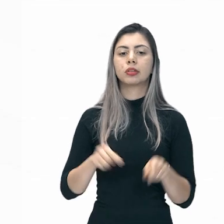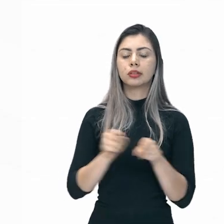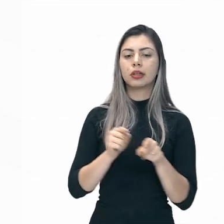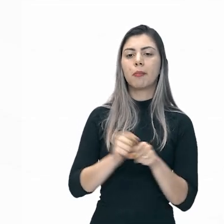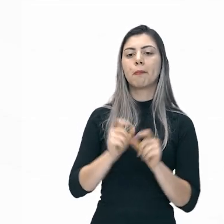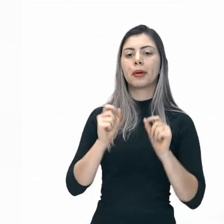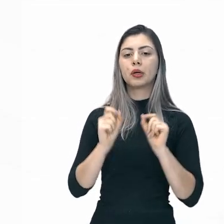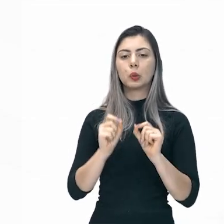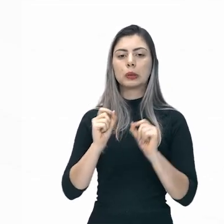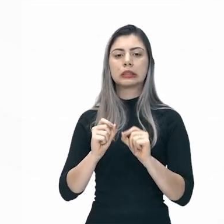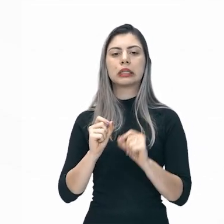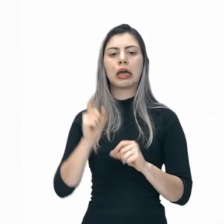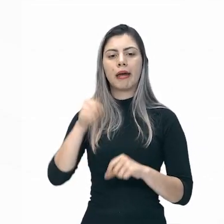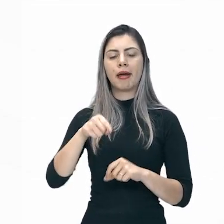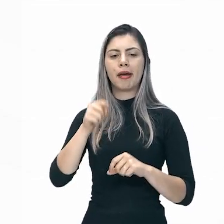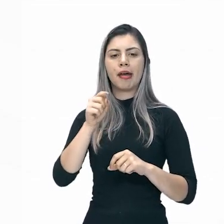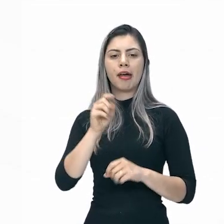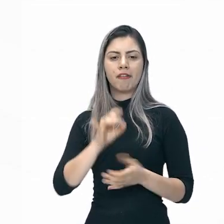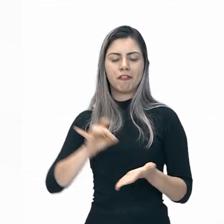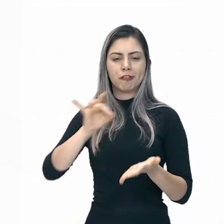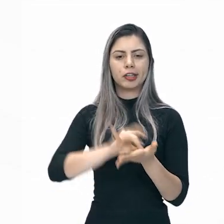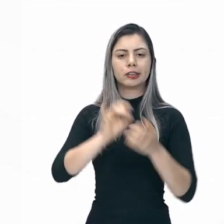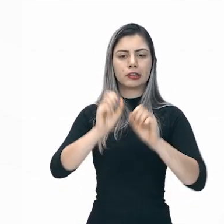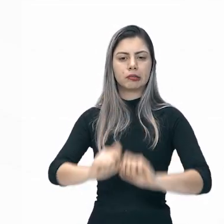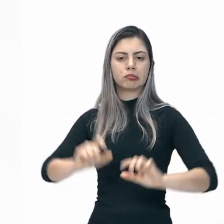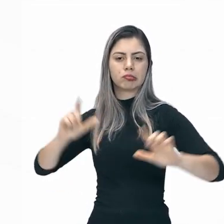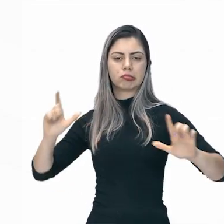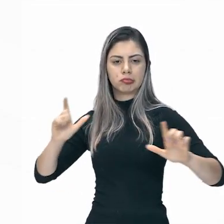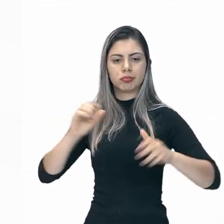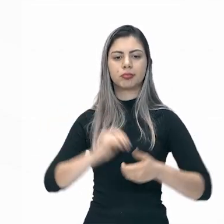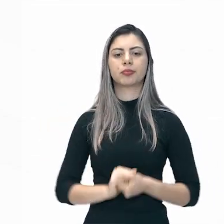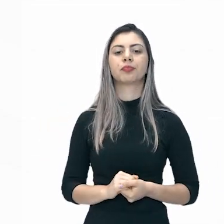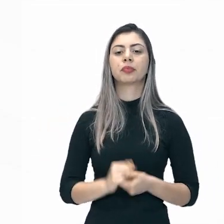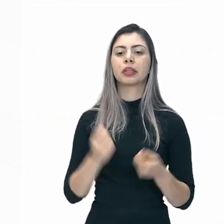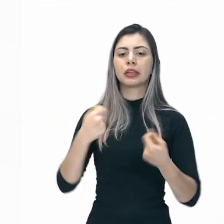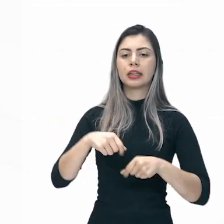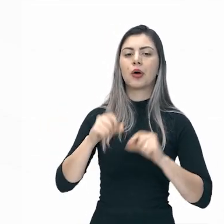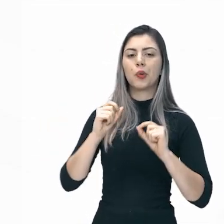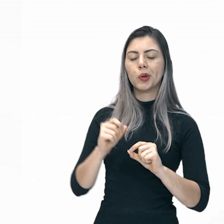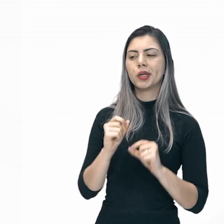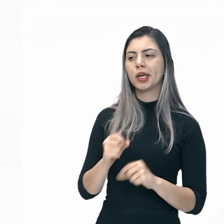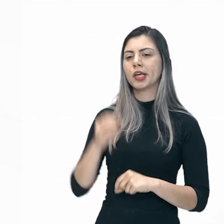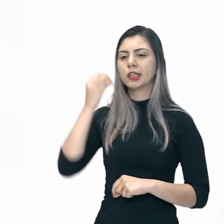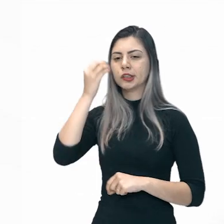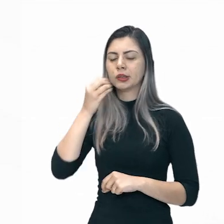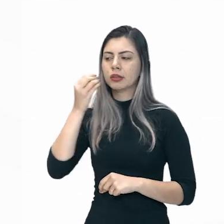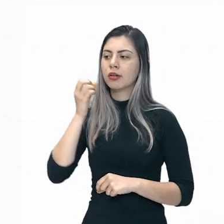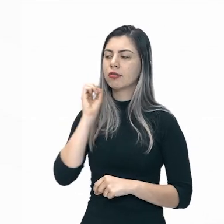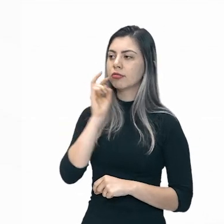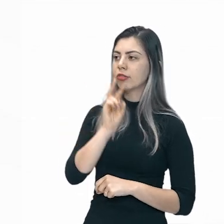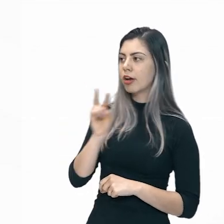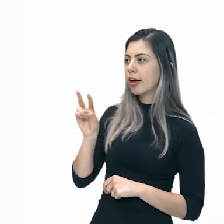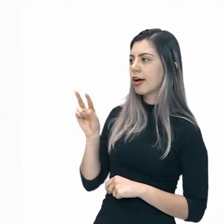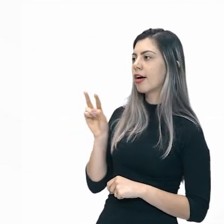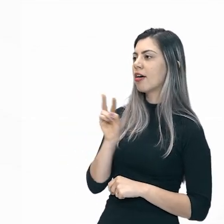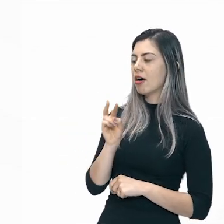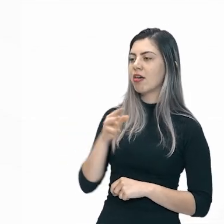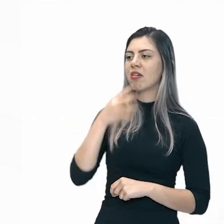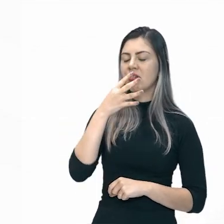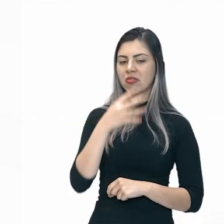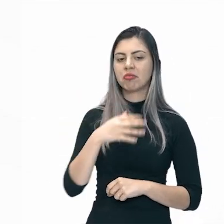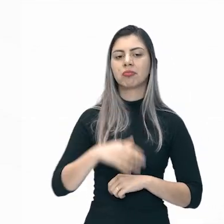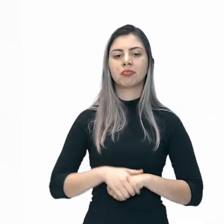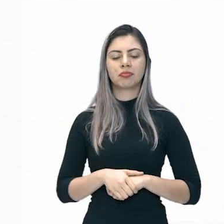realidade virtual, que é a VR, e a realidade aumentada, oferece experiências imersivas que desafiam as